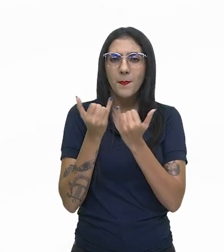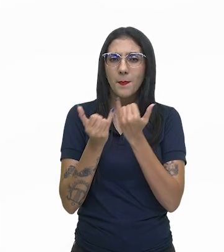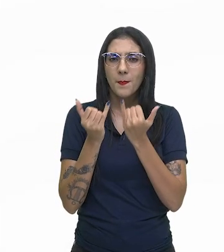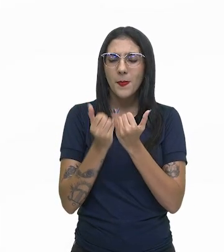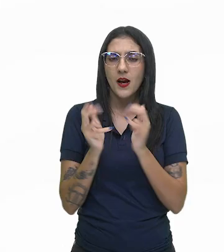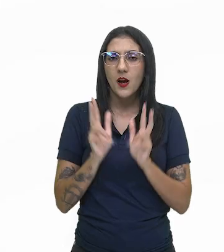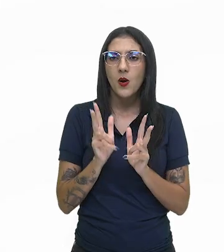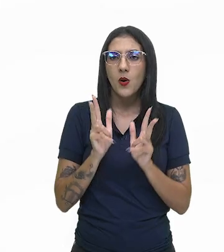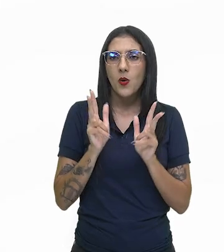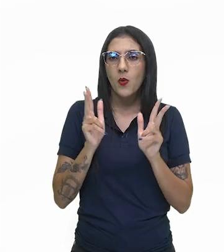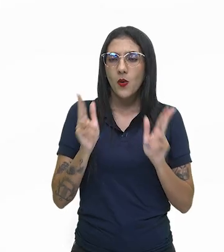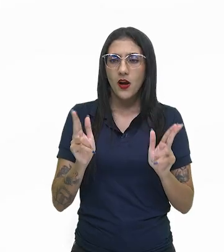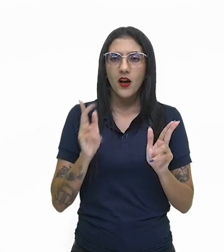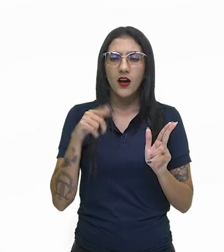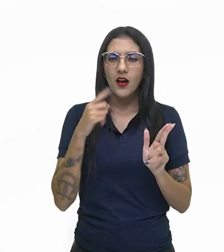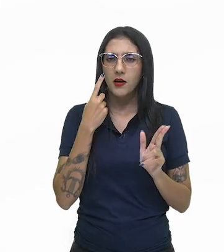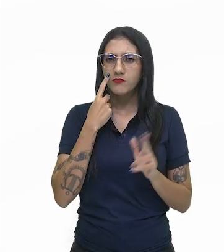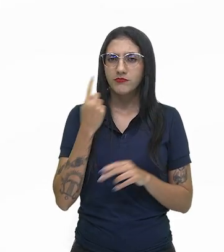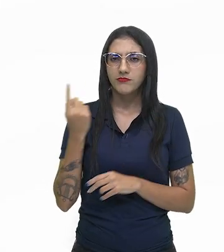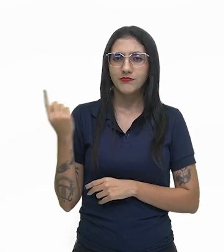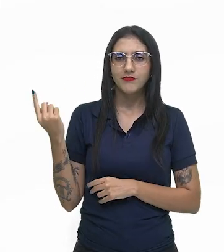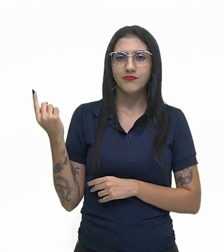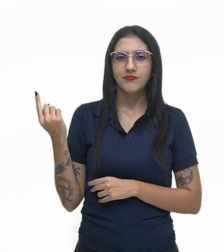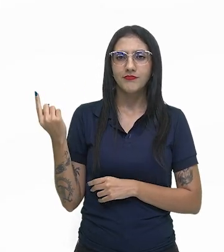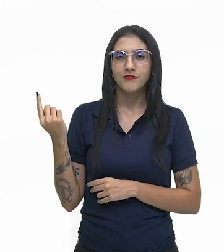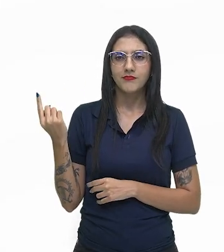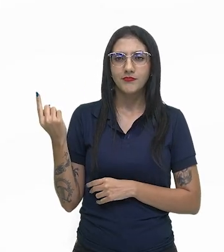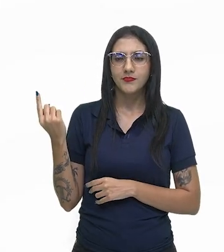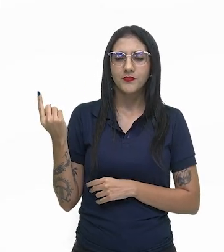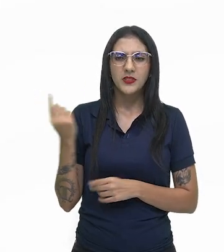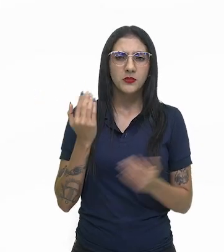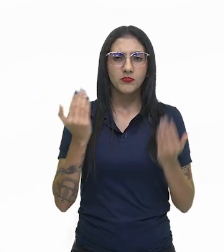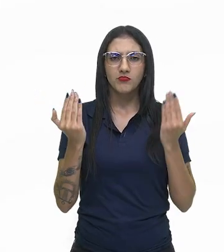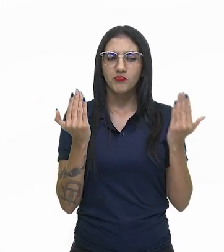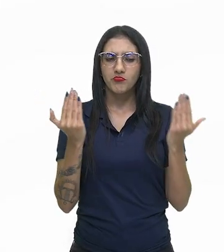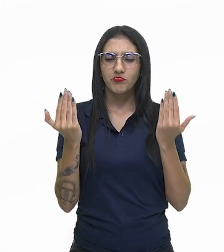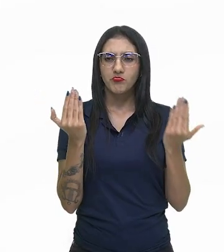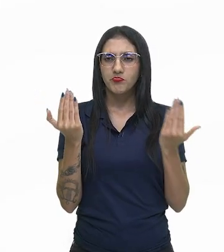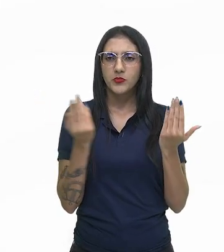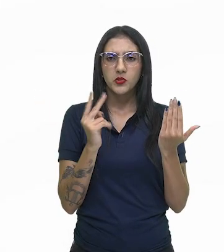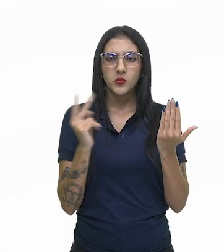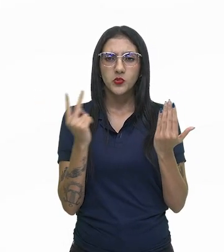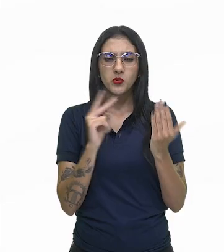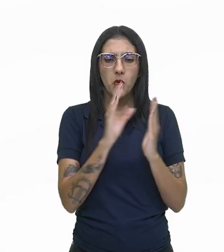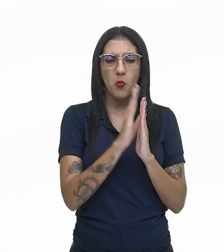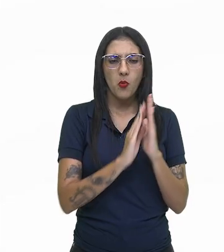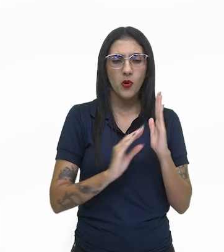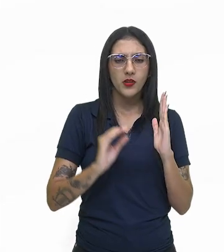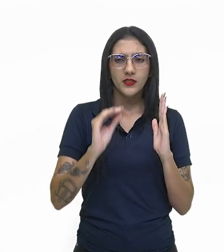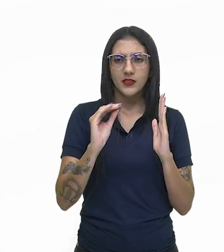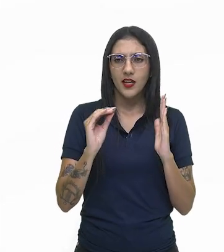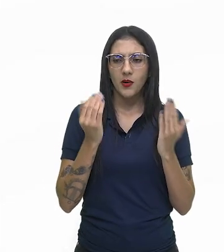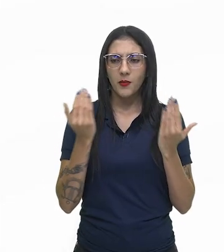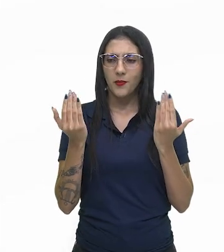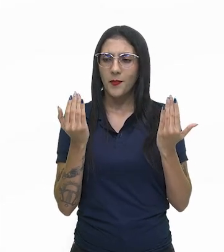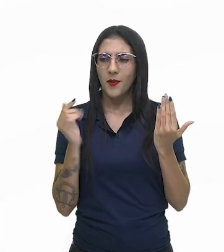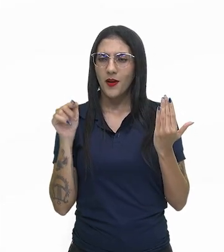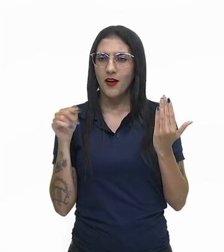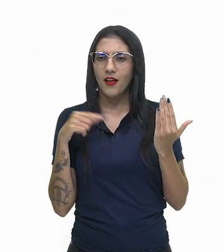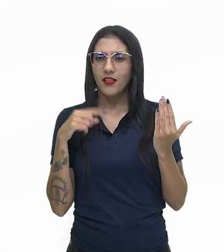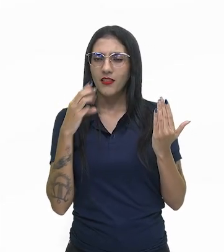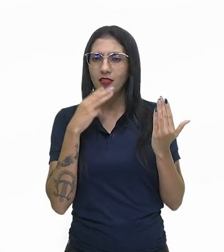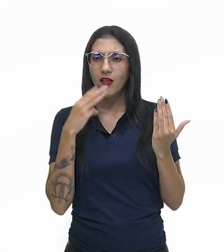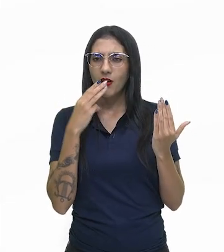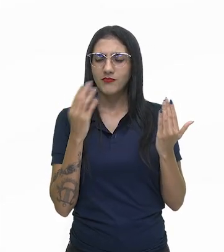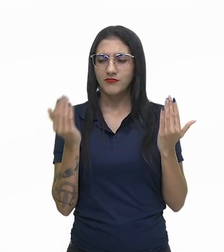ao lado de um manjar com ameixas, ou um pudim de ameixas, ou até mesmo